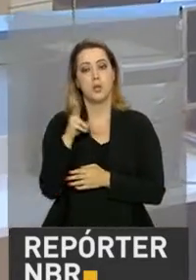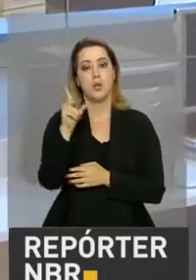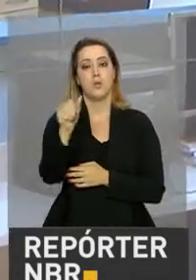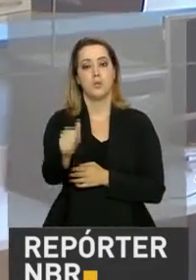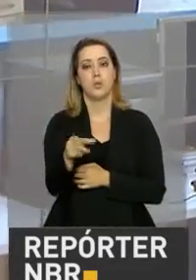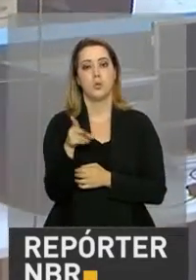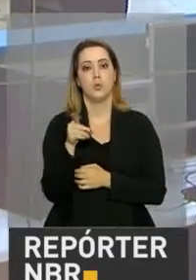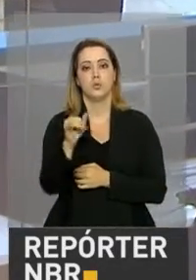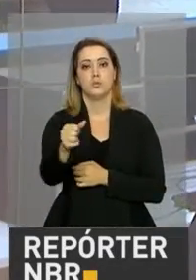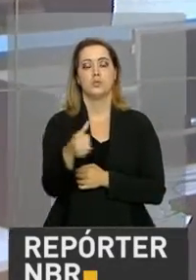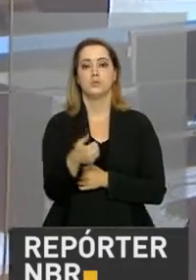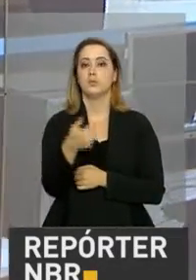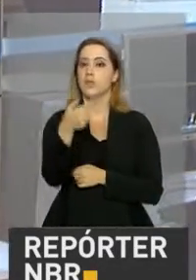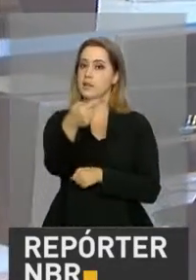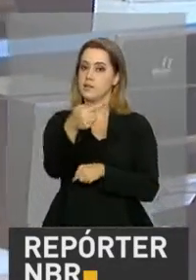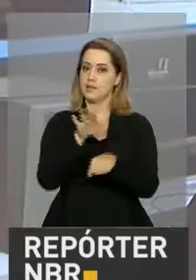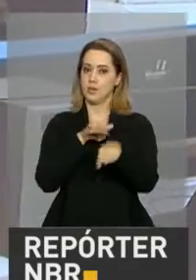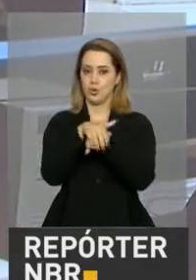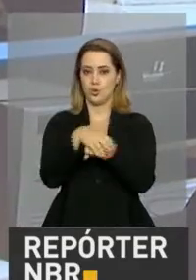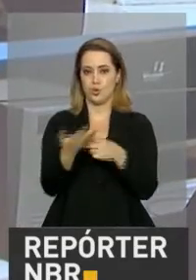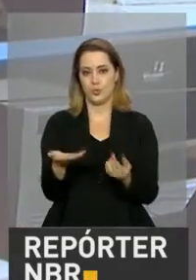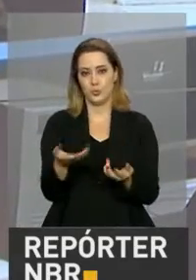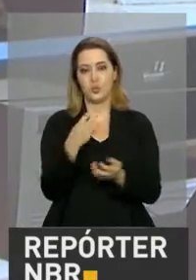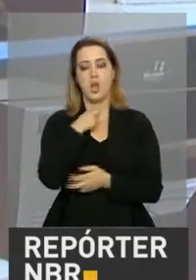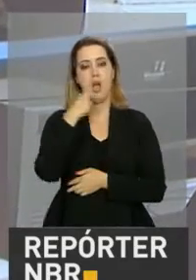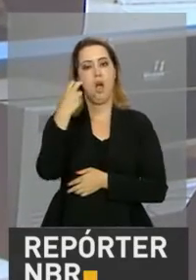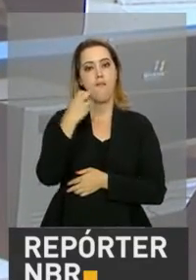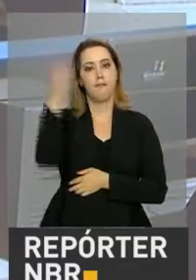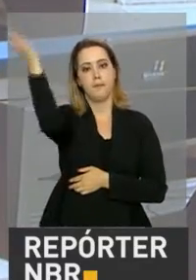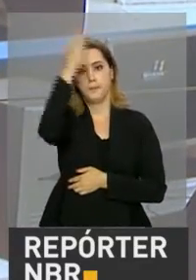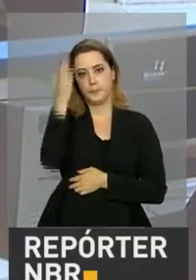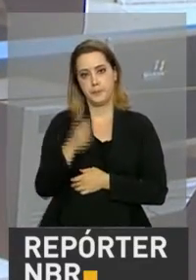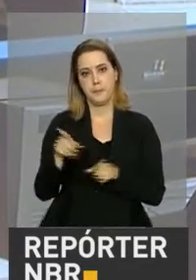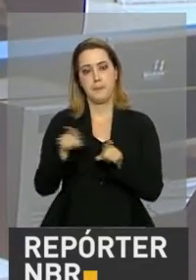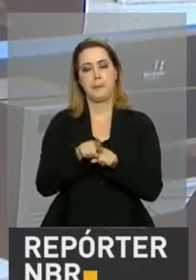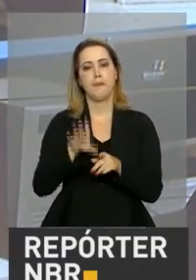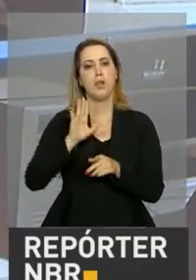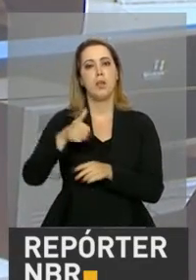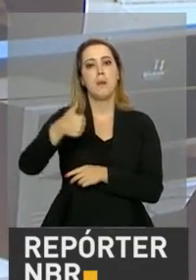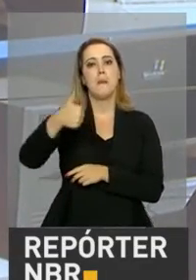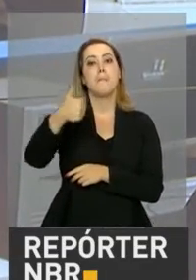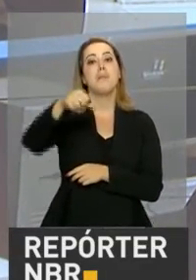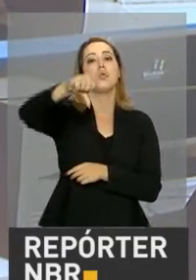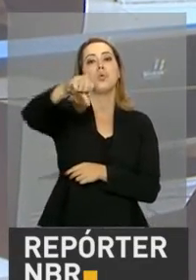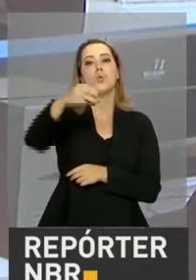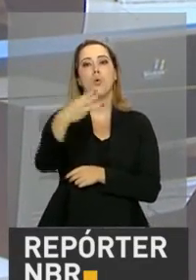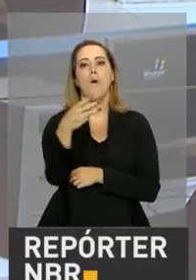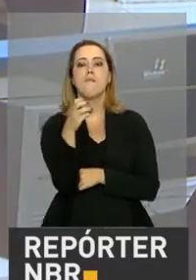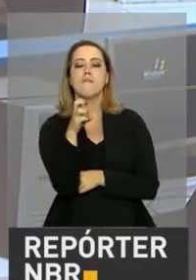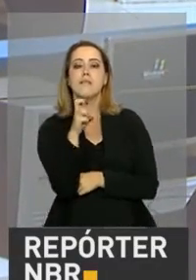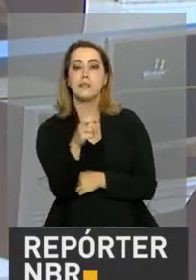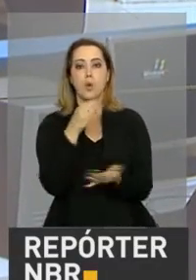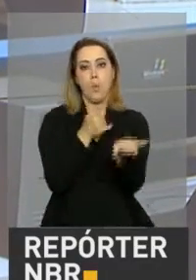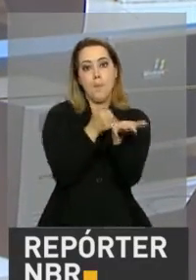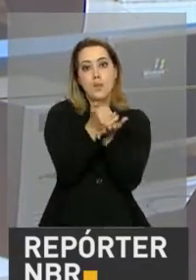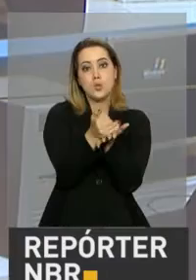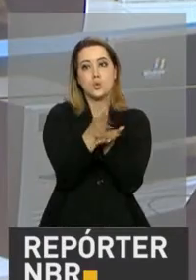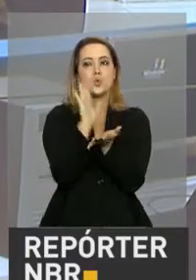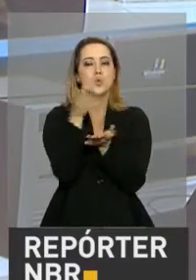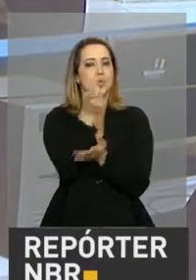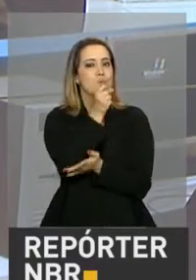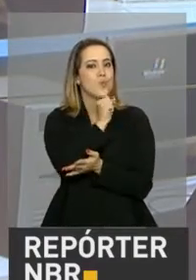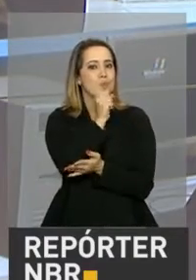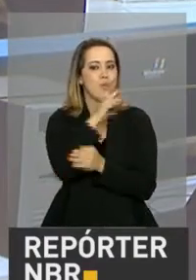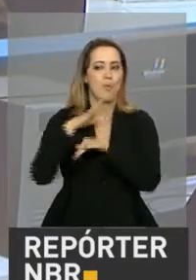a sexta às sete da noite a voz do brasil está no ar desde 1935 é o programa de rádio mais antigo